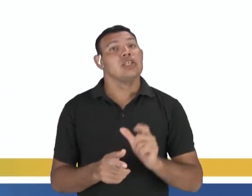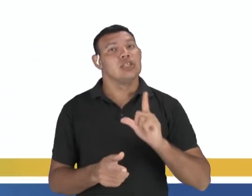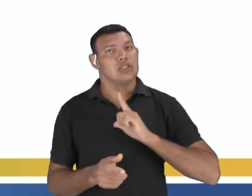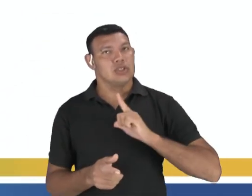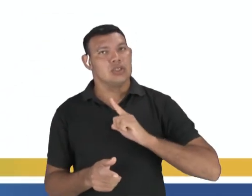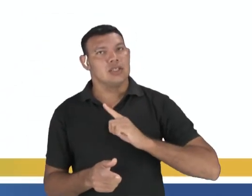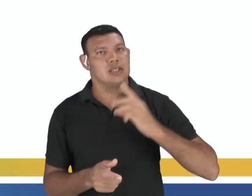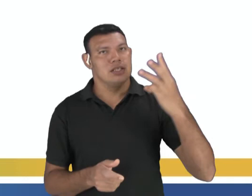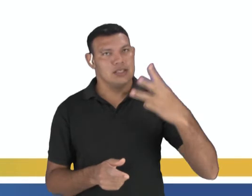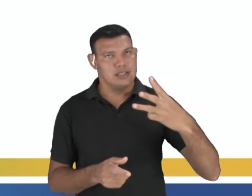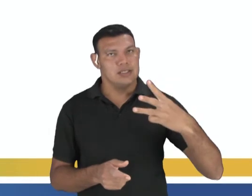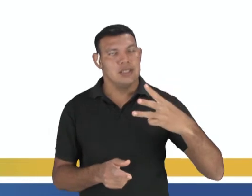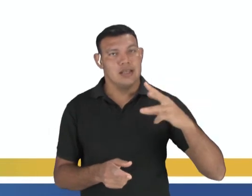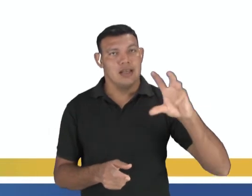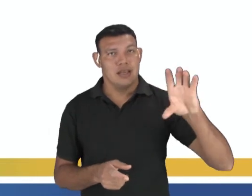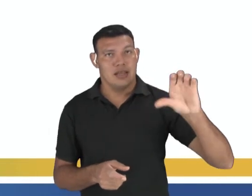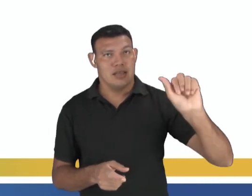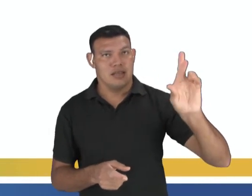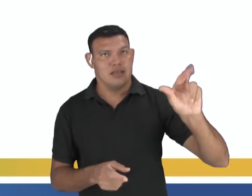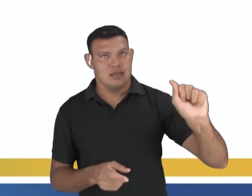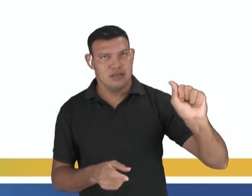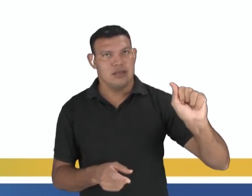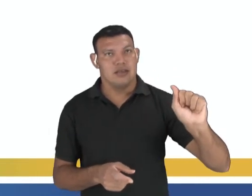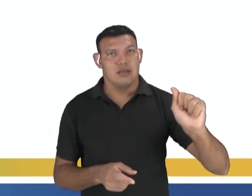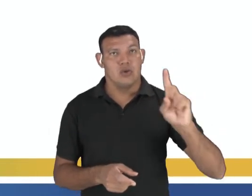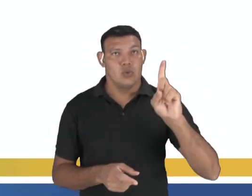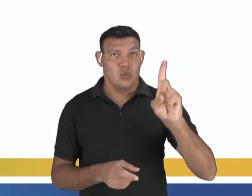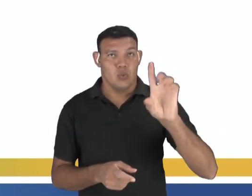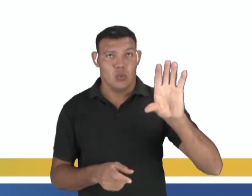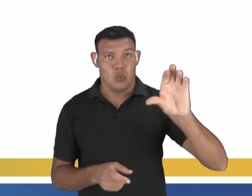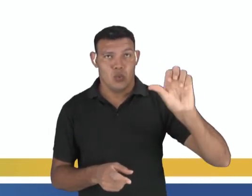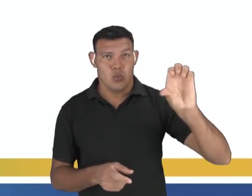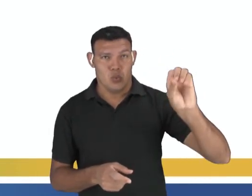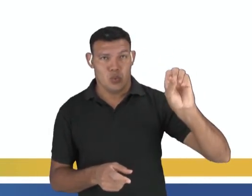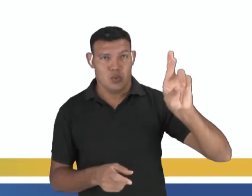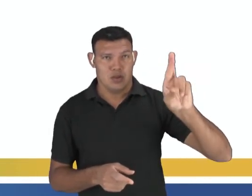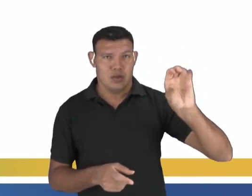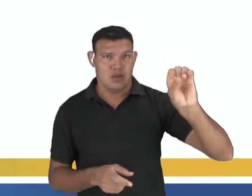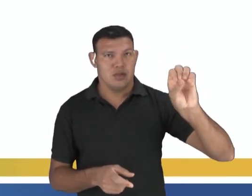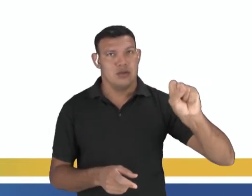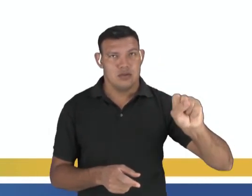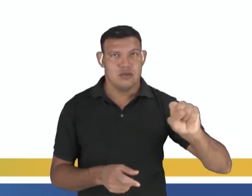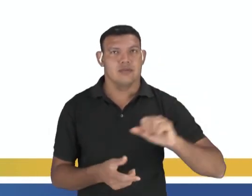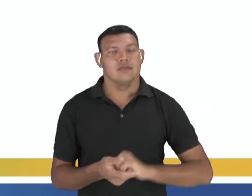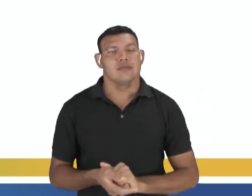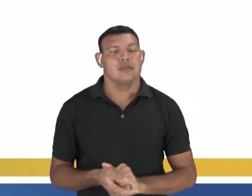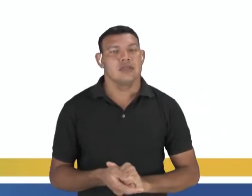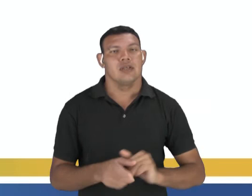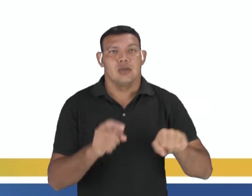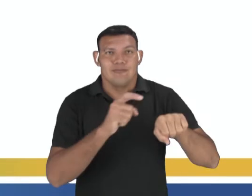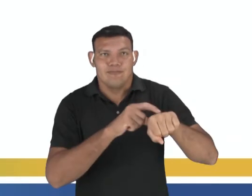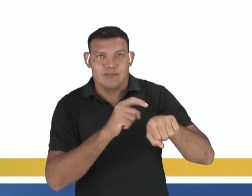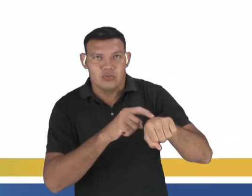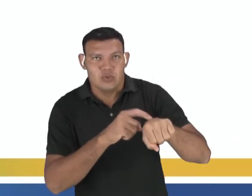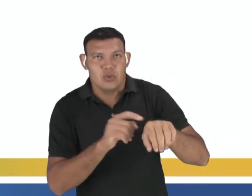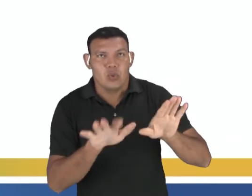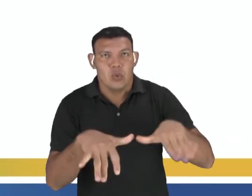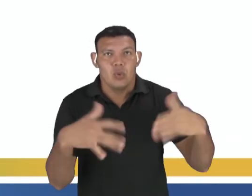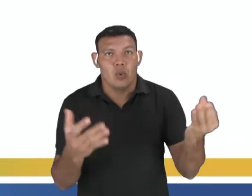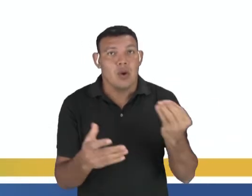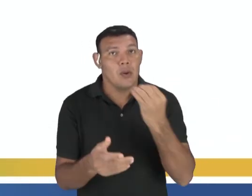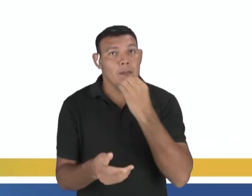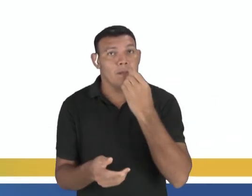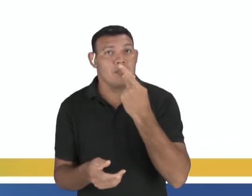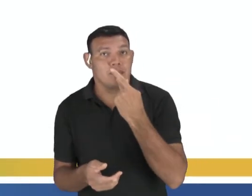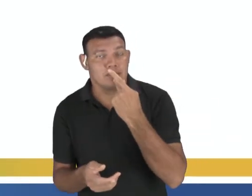desvantagem, porque até agora saiu só uma coroa e saíram 3 caras, certinho? Então a Ana está na iminência de vencer o jogo,